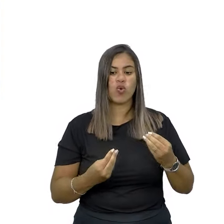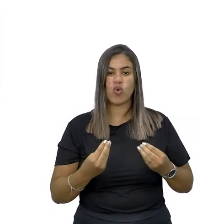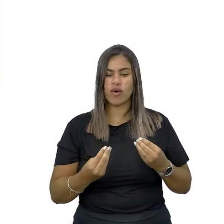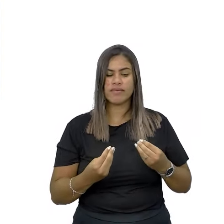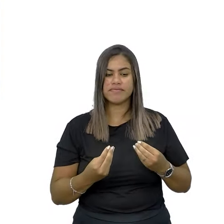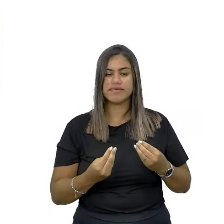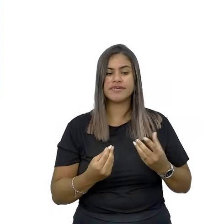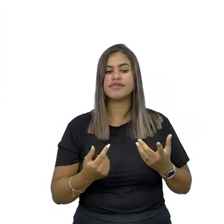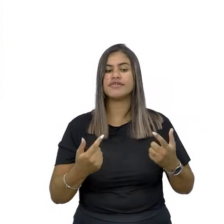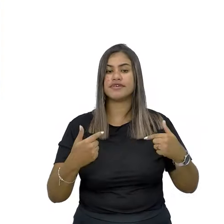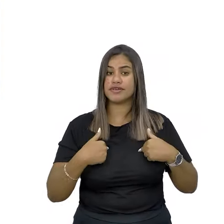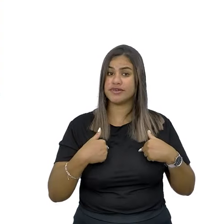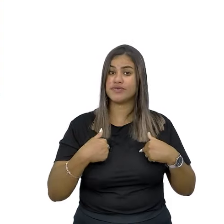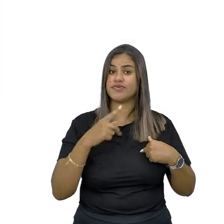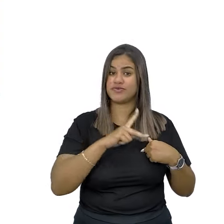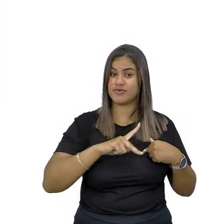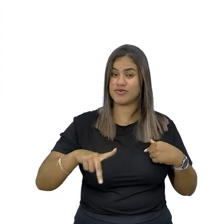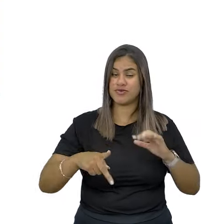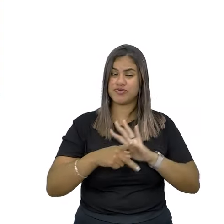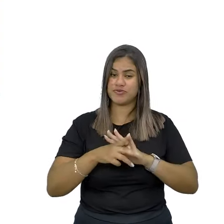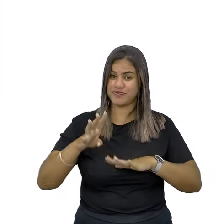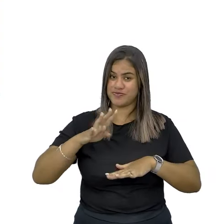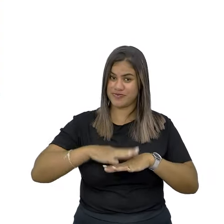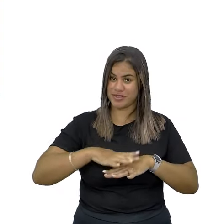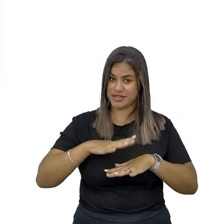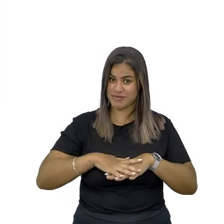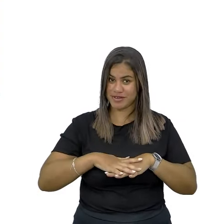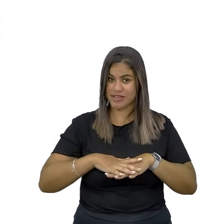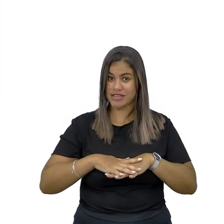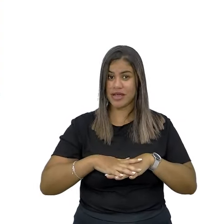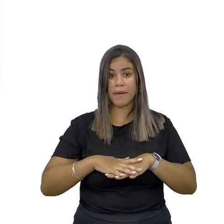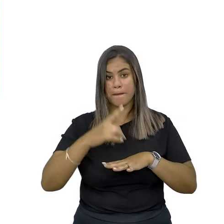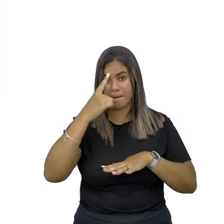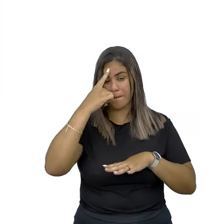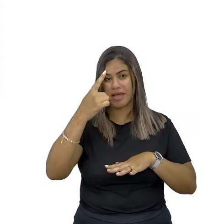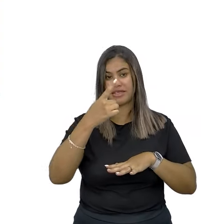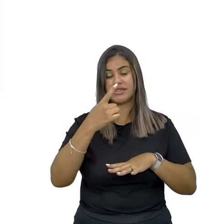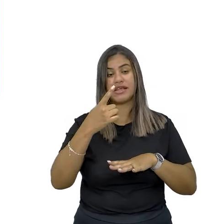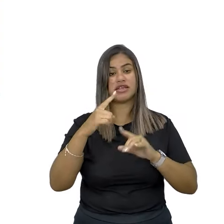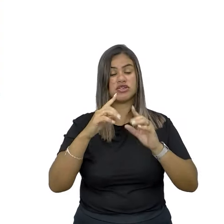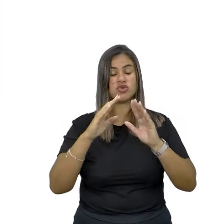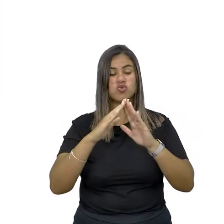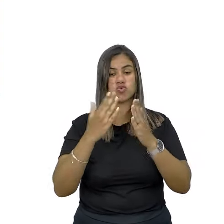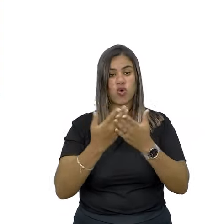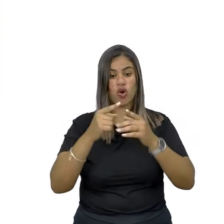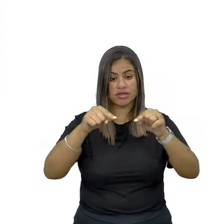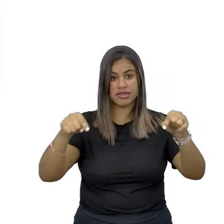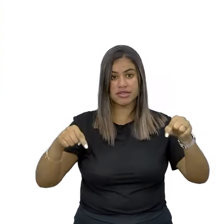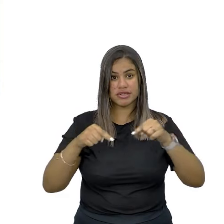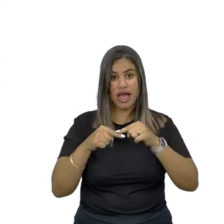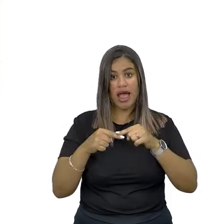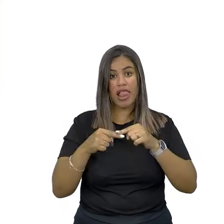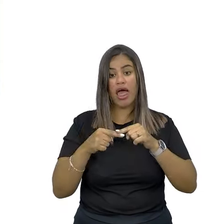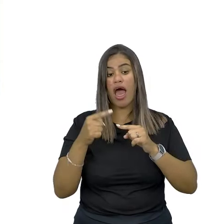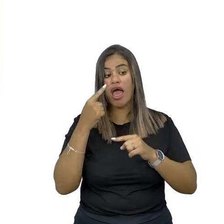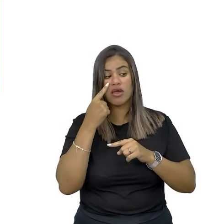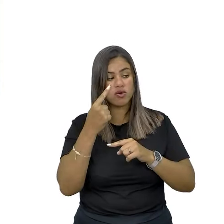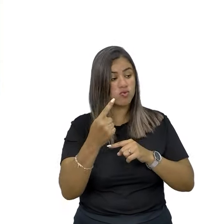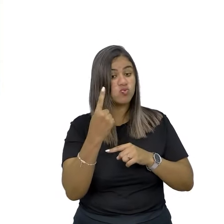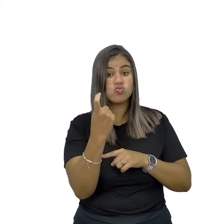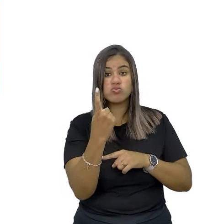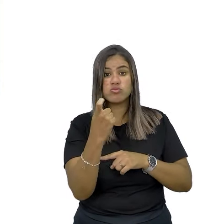aí, eu, professora de matemática, só tenho uma aula naquela sala por dia. Eu preciso planejar isso